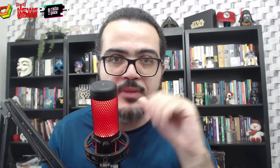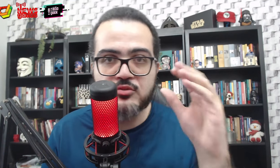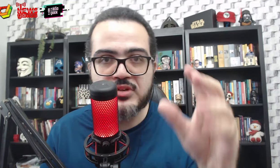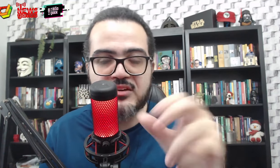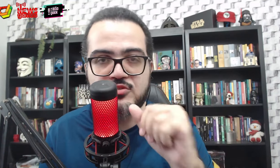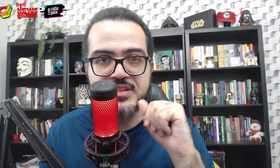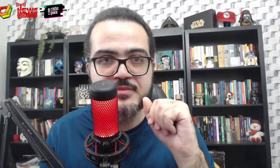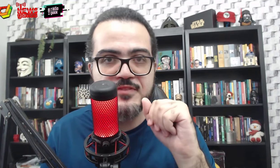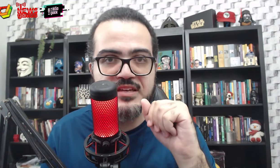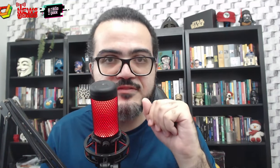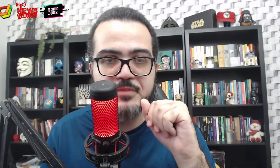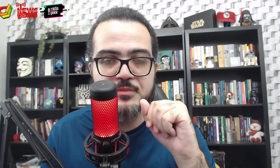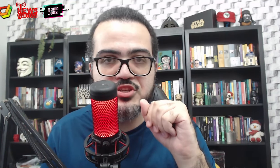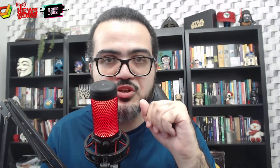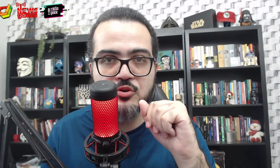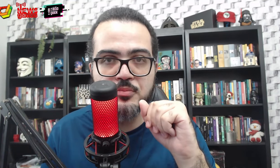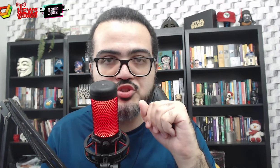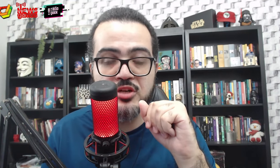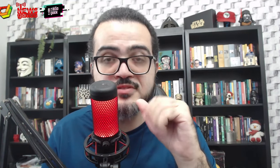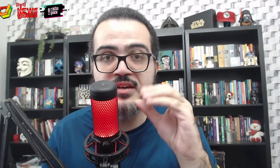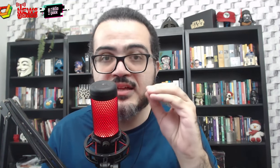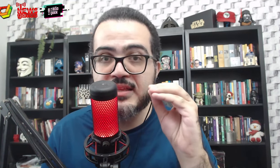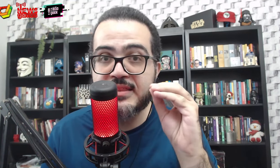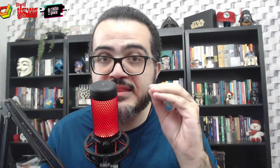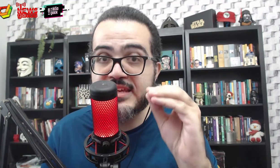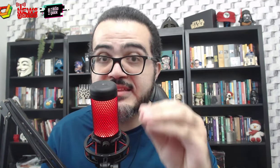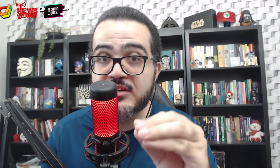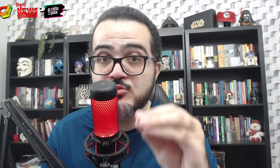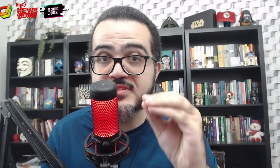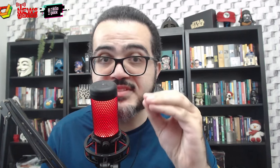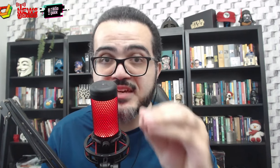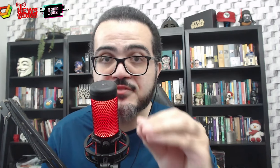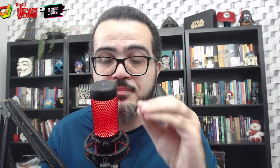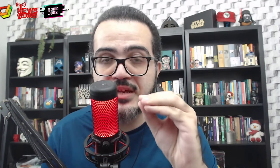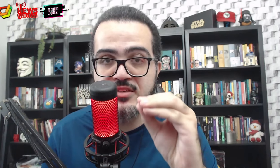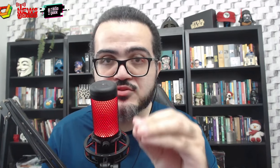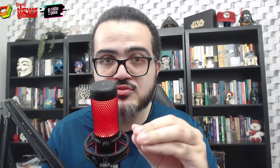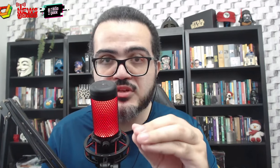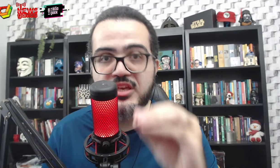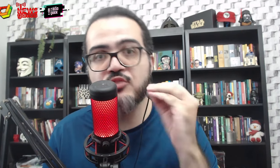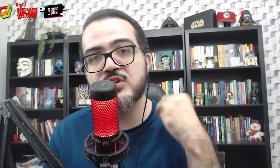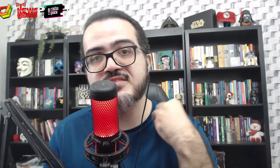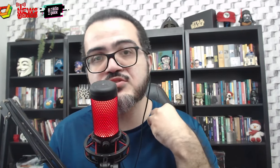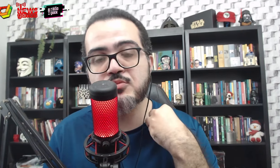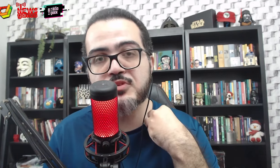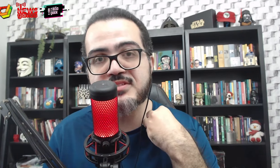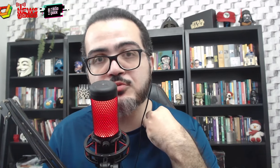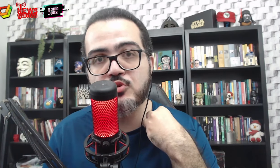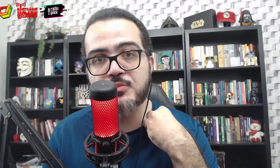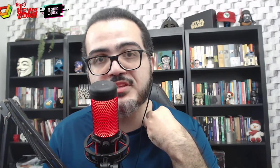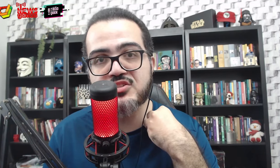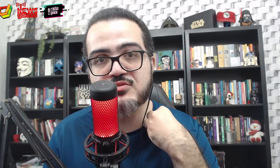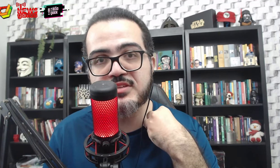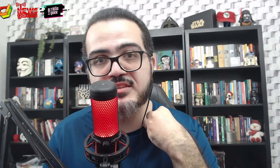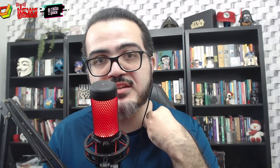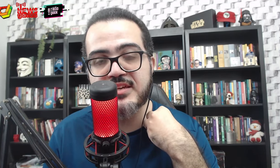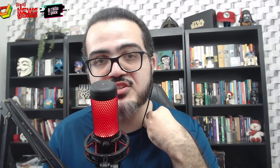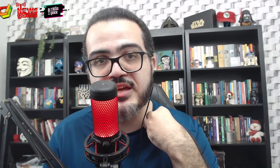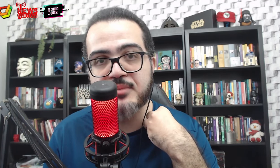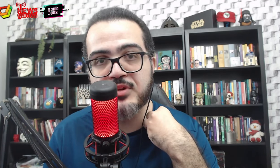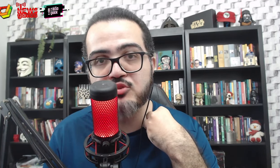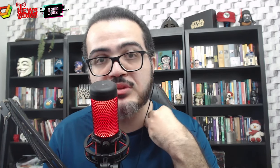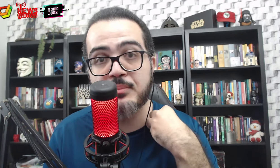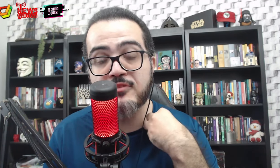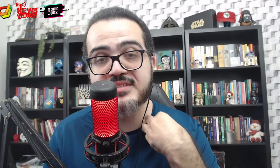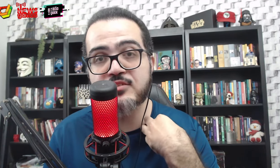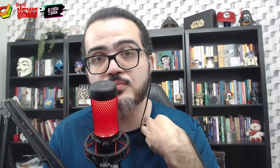barato Marco legal dos Games vai permitir que eu compre jogos ele não serve para isso eu fui assessor por exemplo do comitê gestor da internet